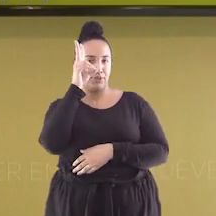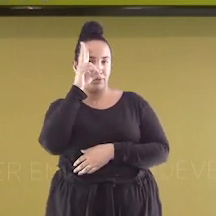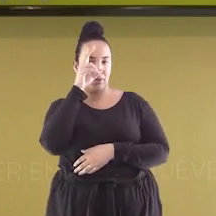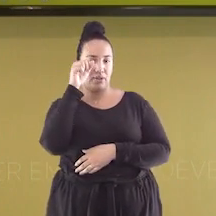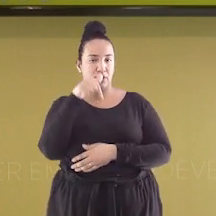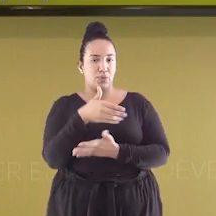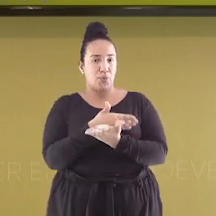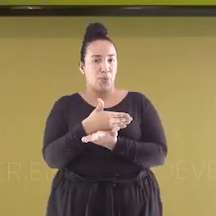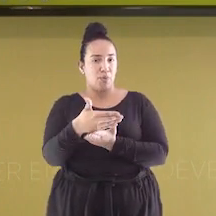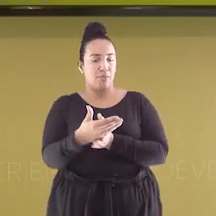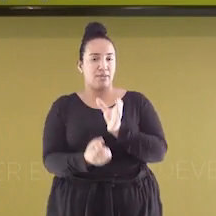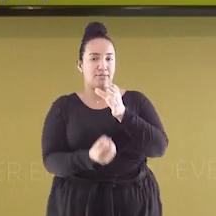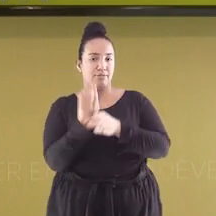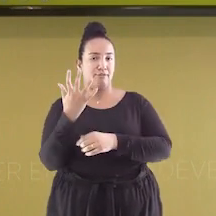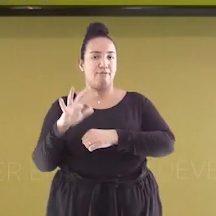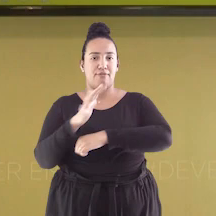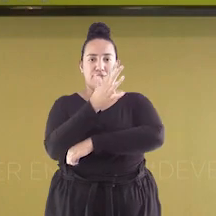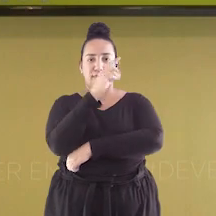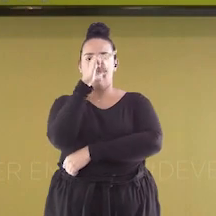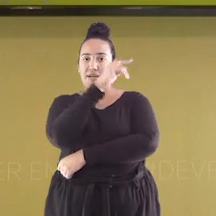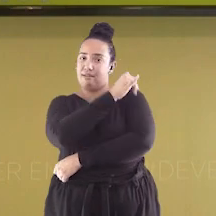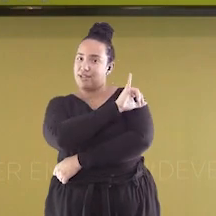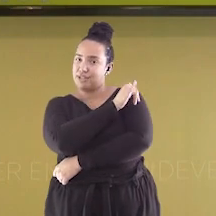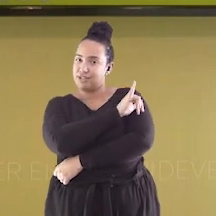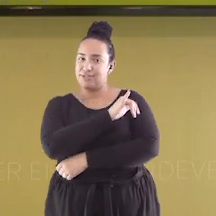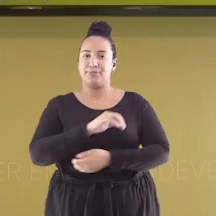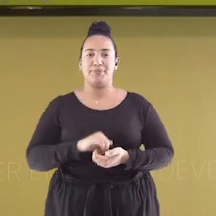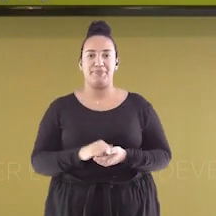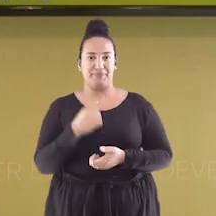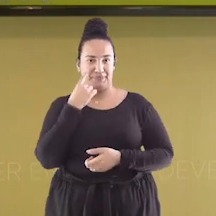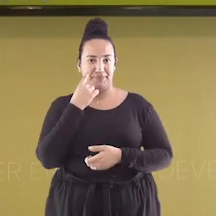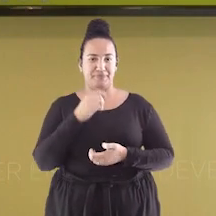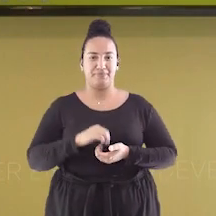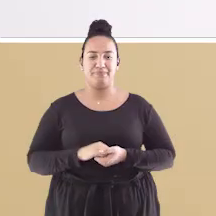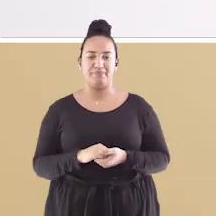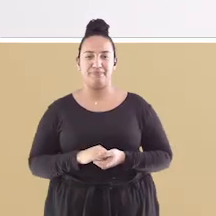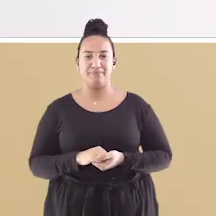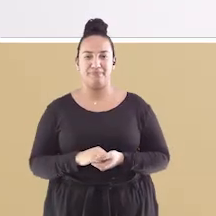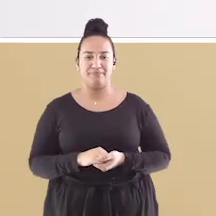do início da criação das favelas do Rio de Janeiro. Dá o play aí!